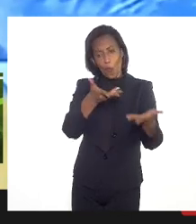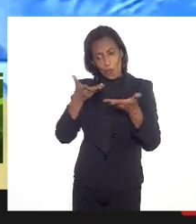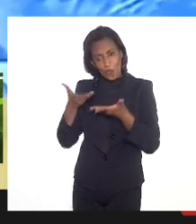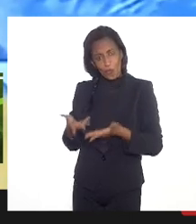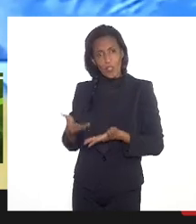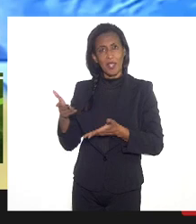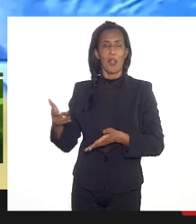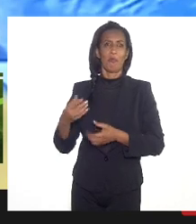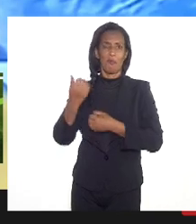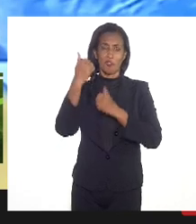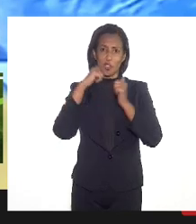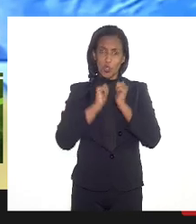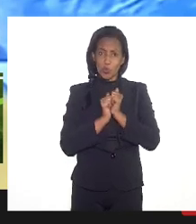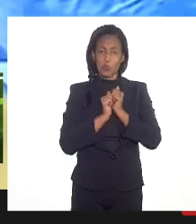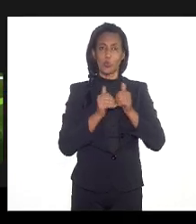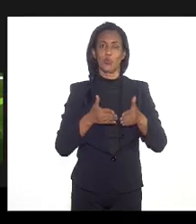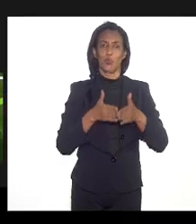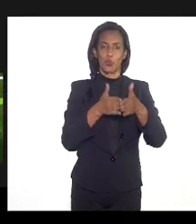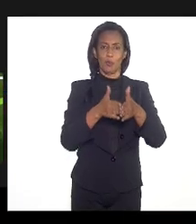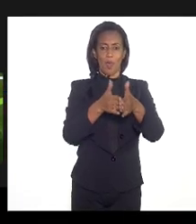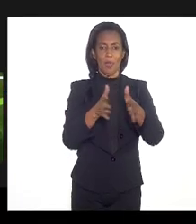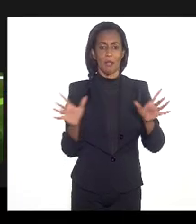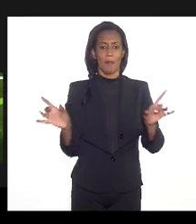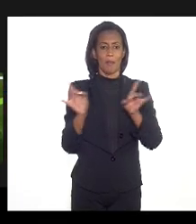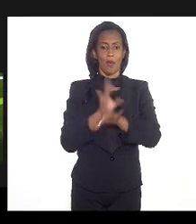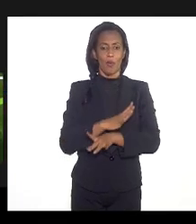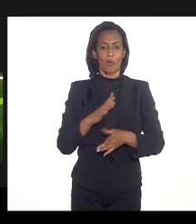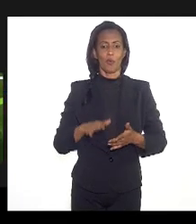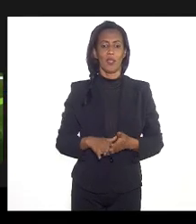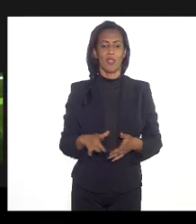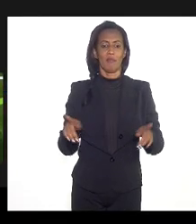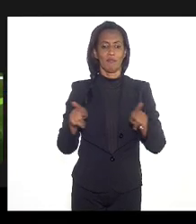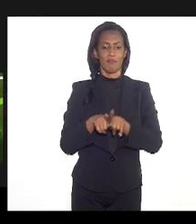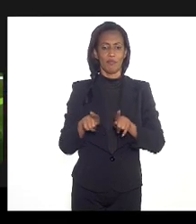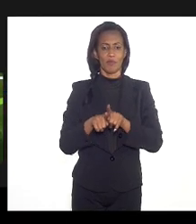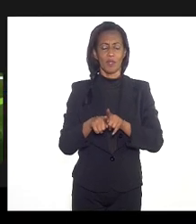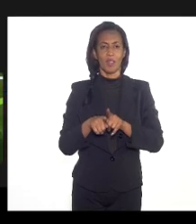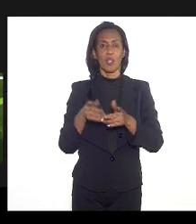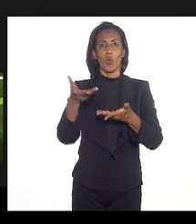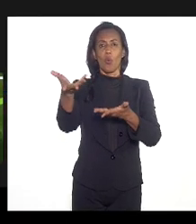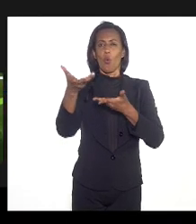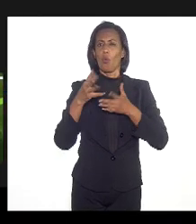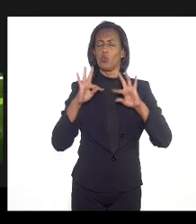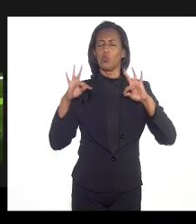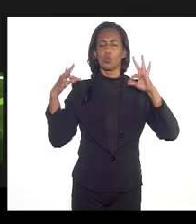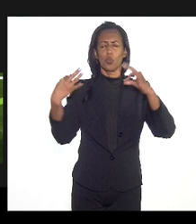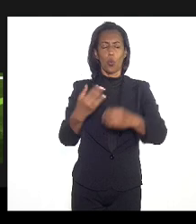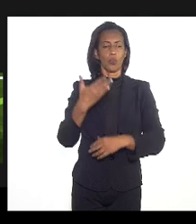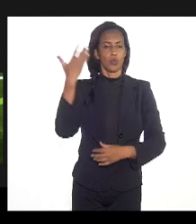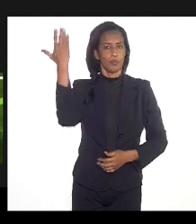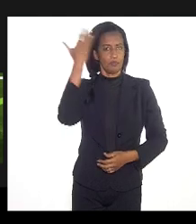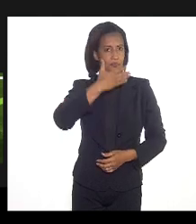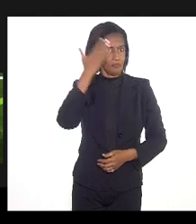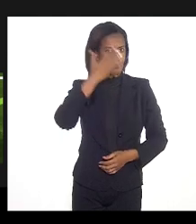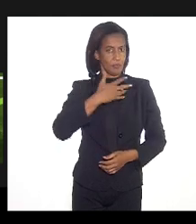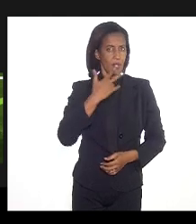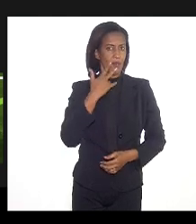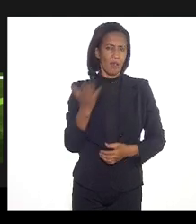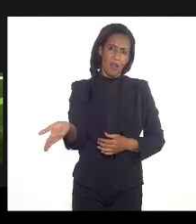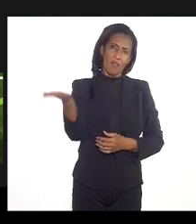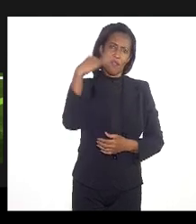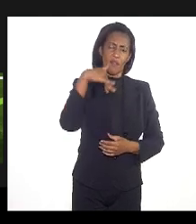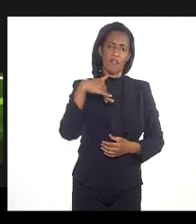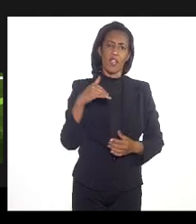ir no nosso barco. E para concluir, eu conclamo a todos que estão aqui presentes e digo, entre nesse